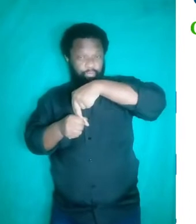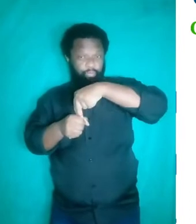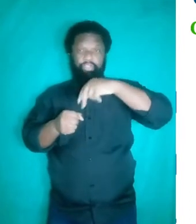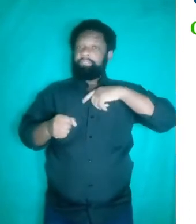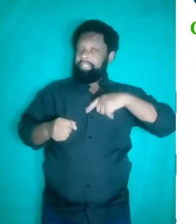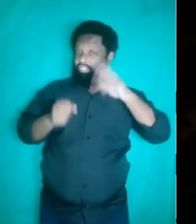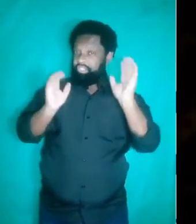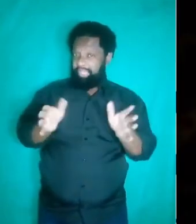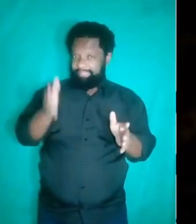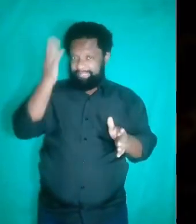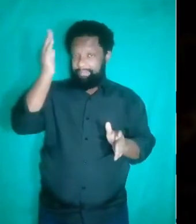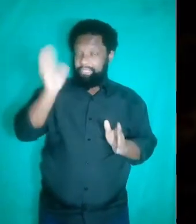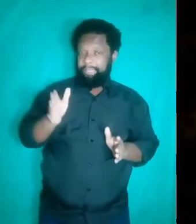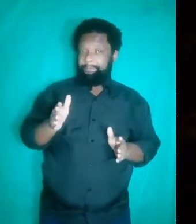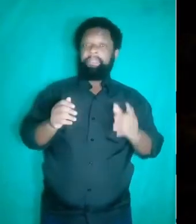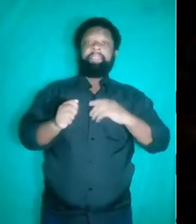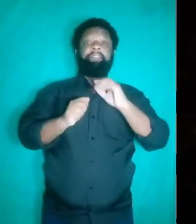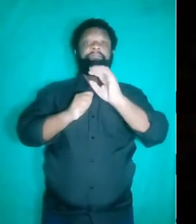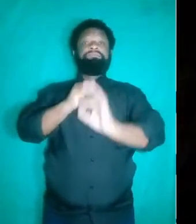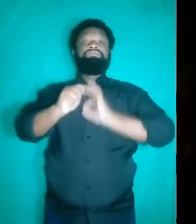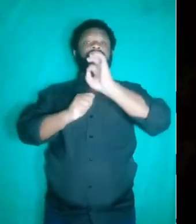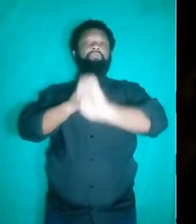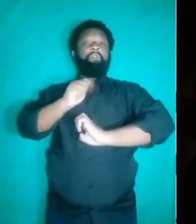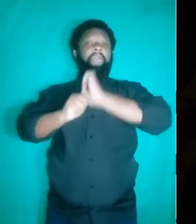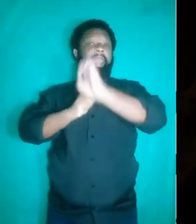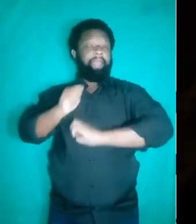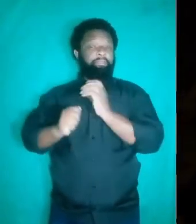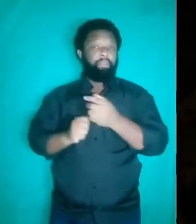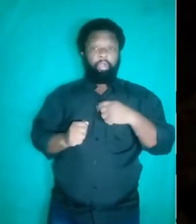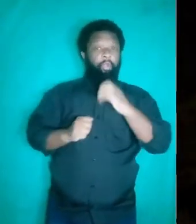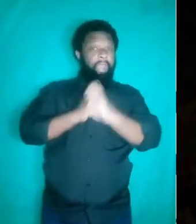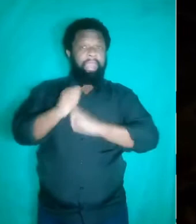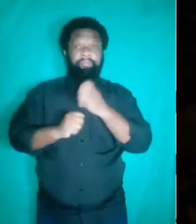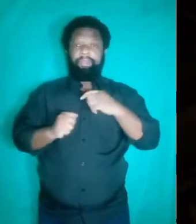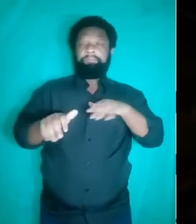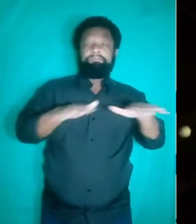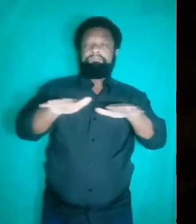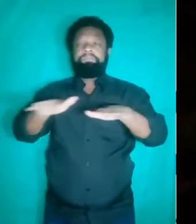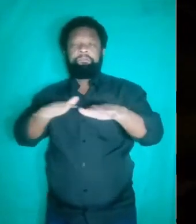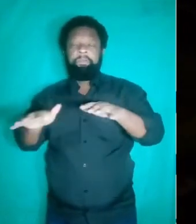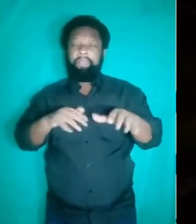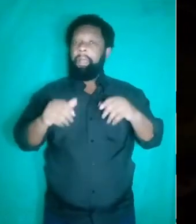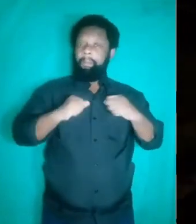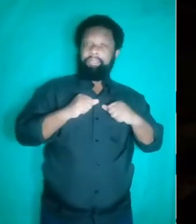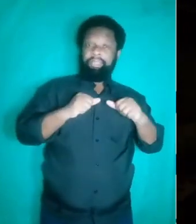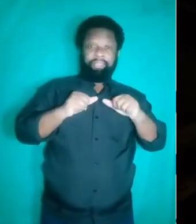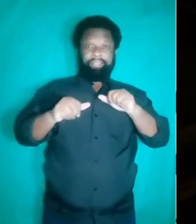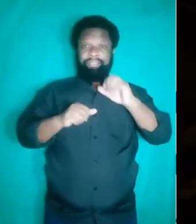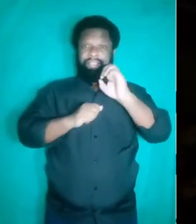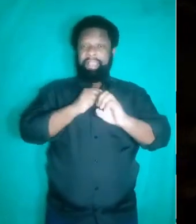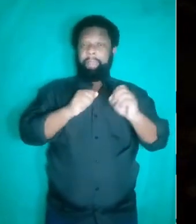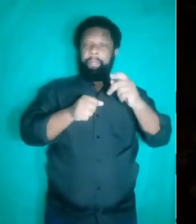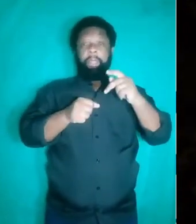eletrosfera só com elétrons. A gente já falou sobre isso. E são os elétrons que vão ter essa movimentação sem maiores prejuízos. A gente pode